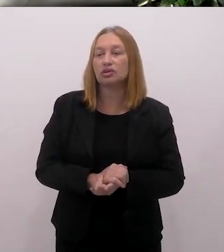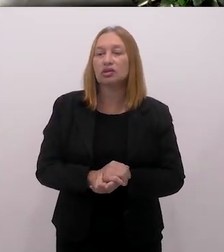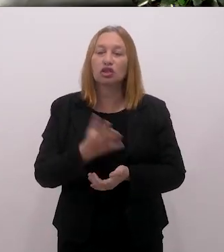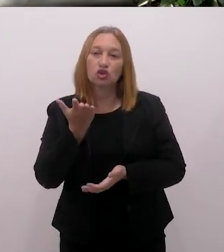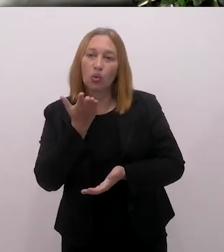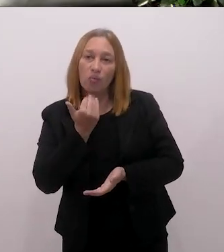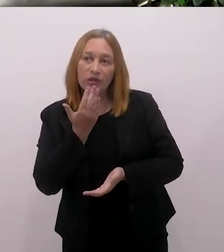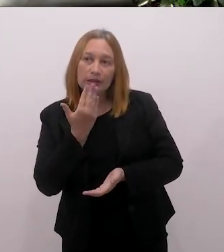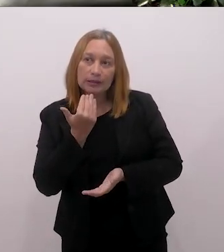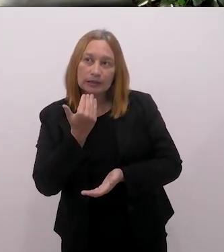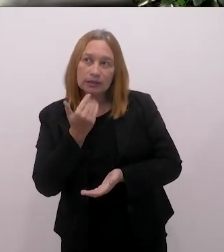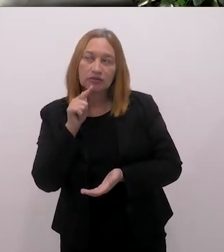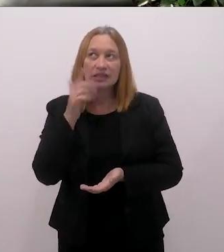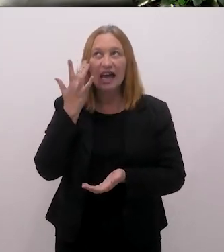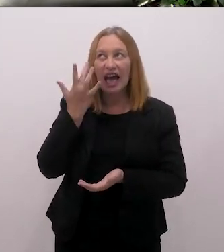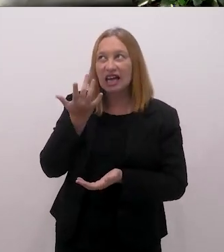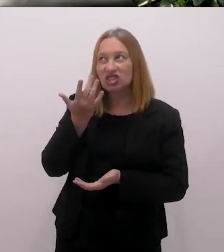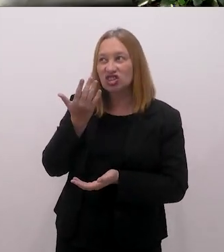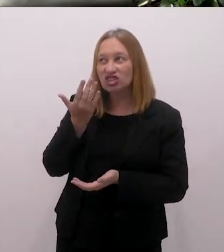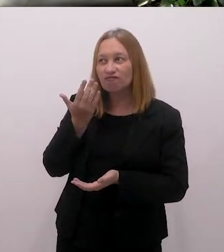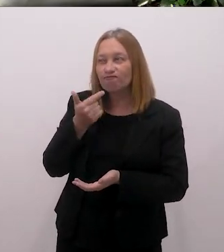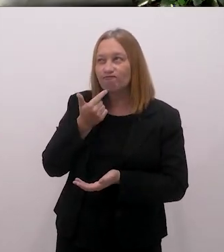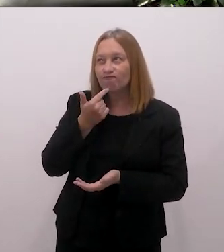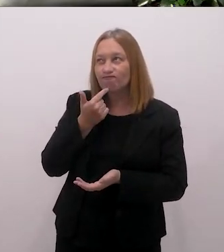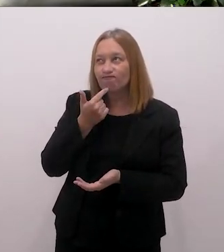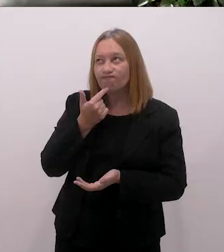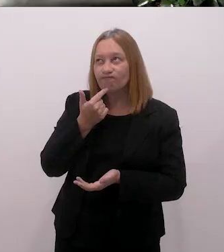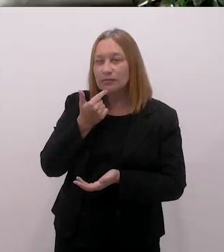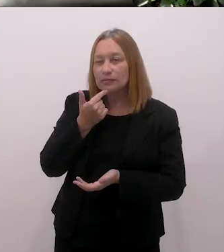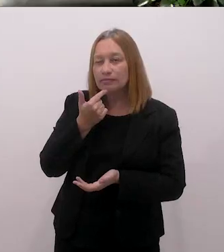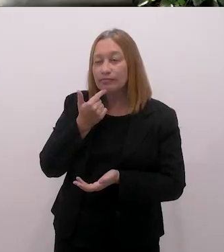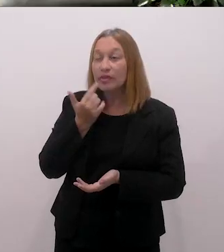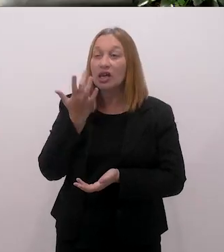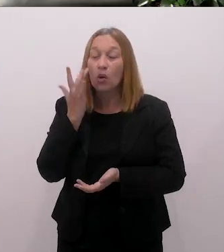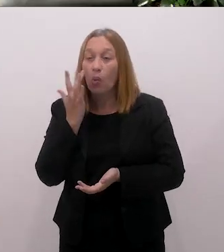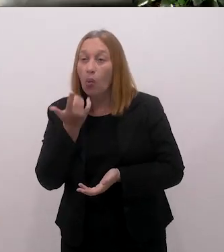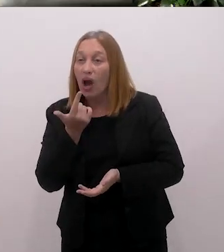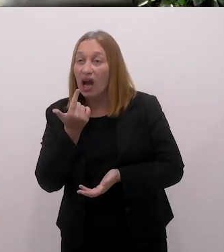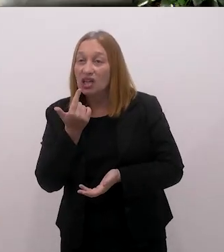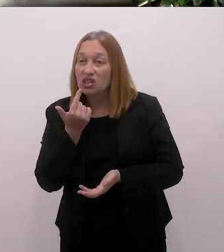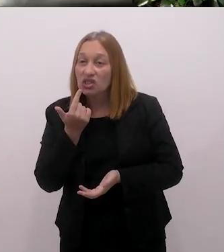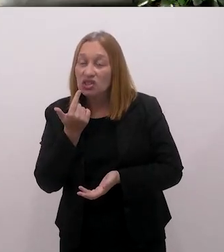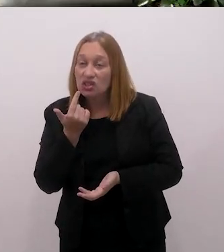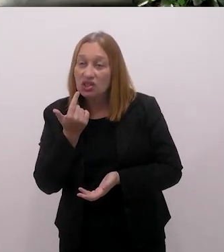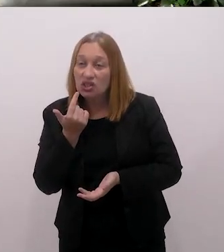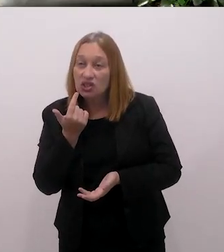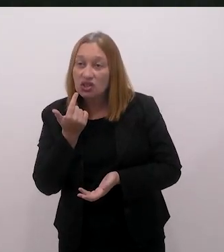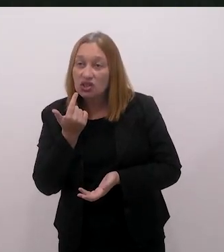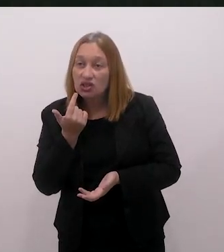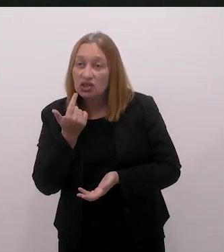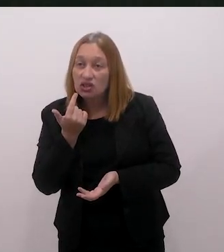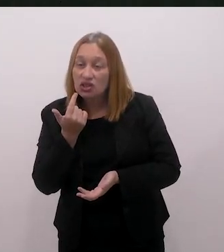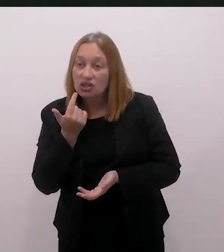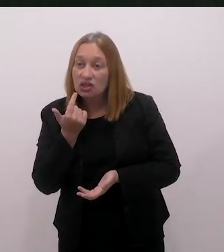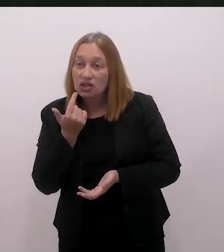Bem, dos pratos, que você o acha que mais se aproxima, eu acho que